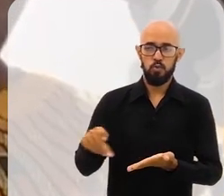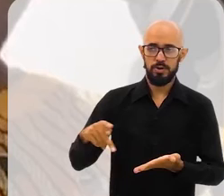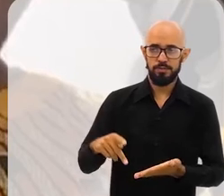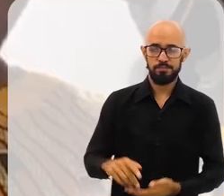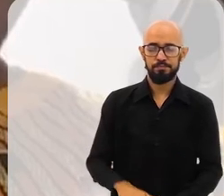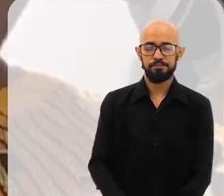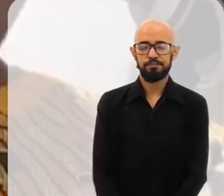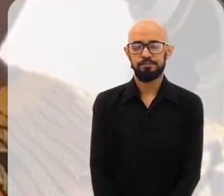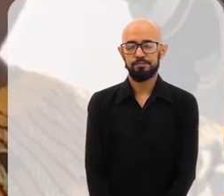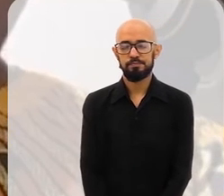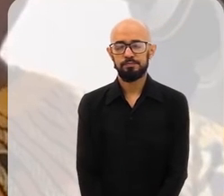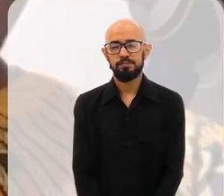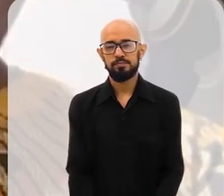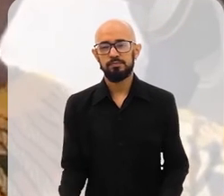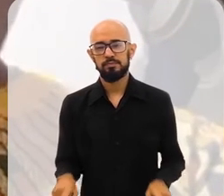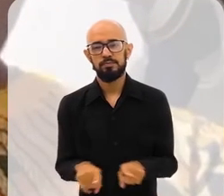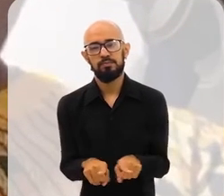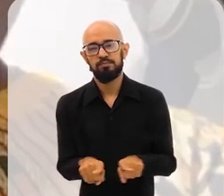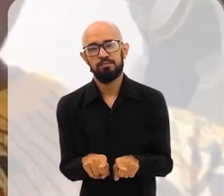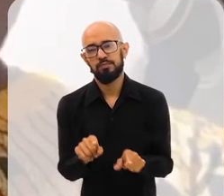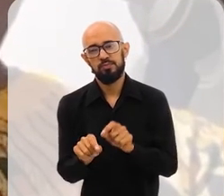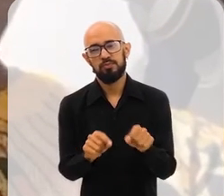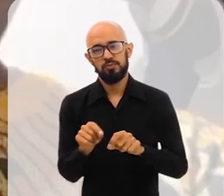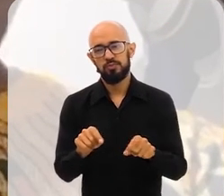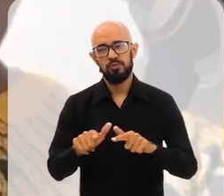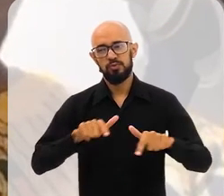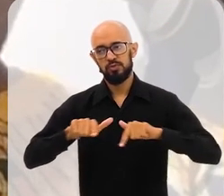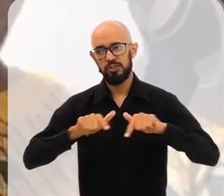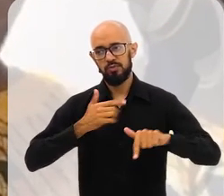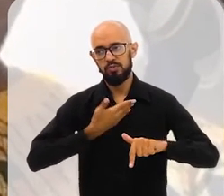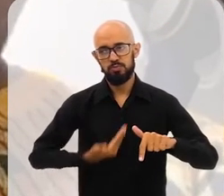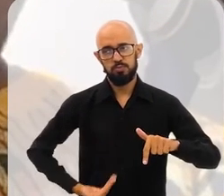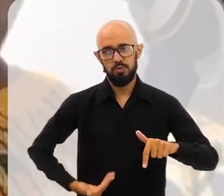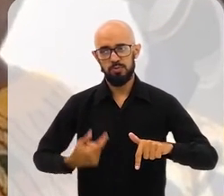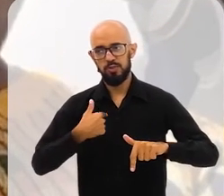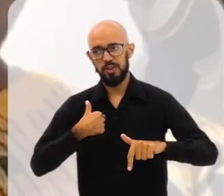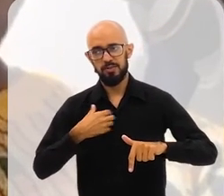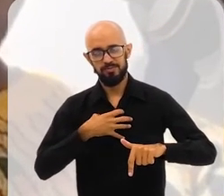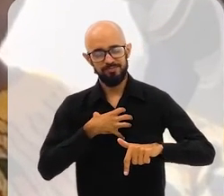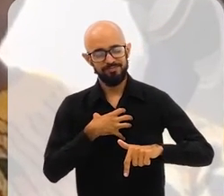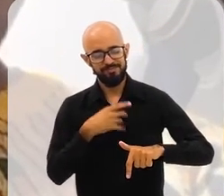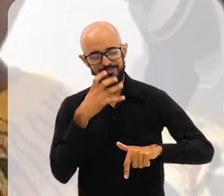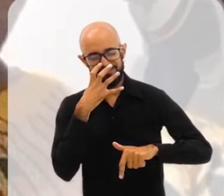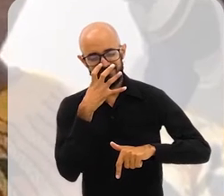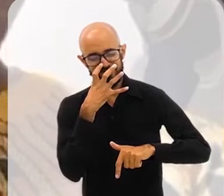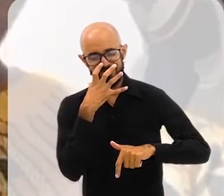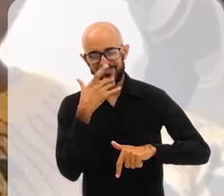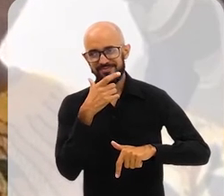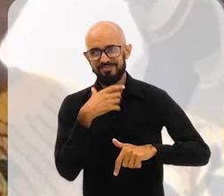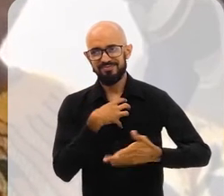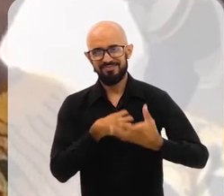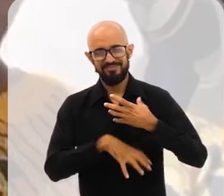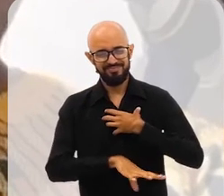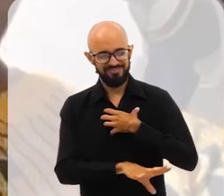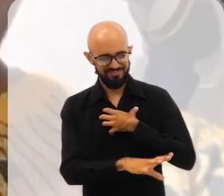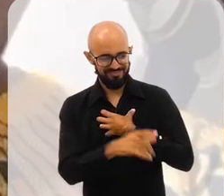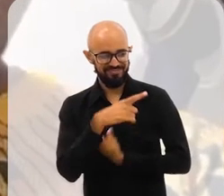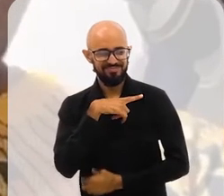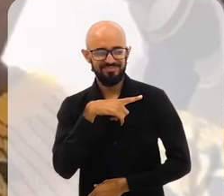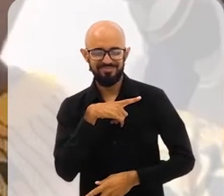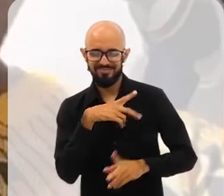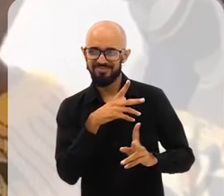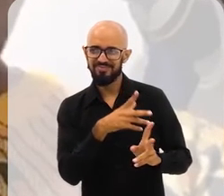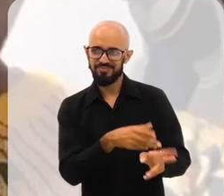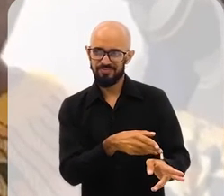poder e também o serviço público eu associo a ele uma série de